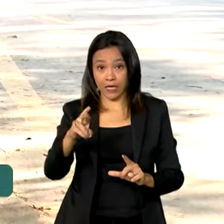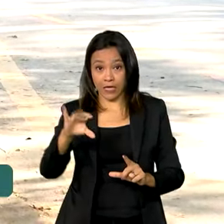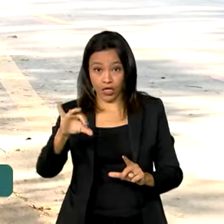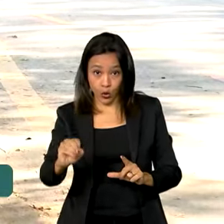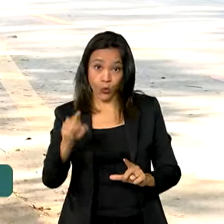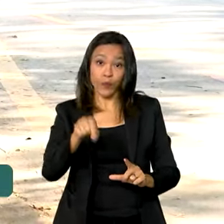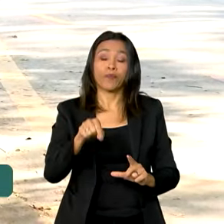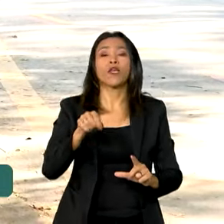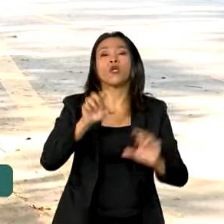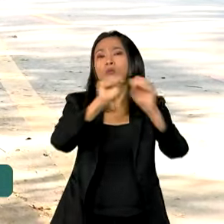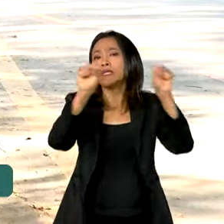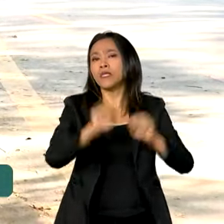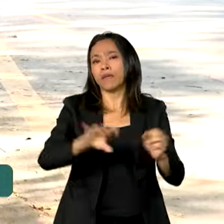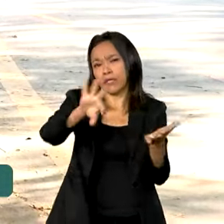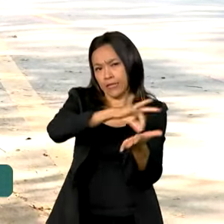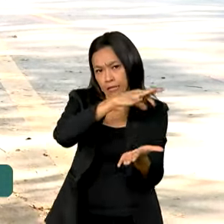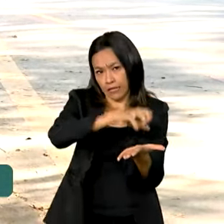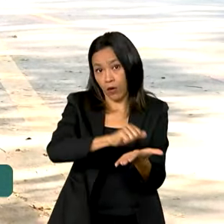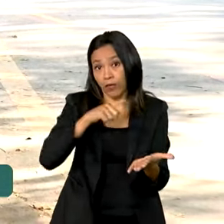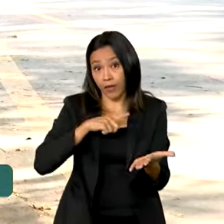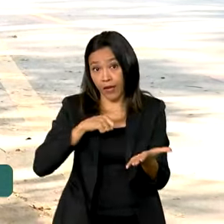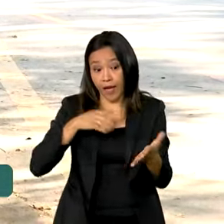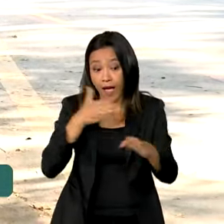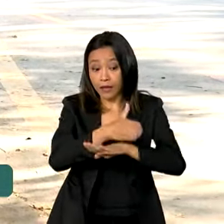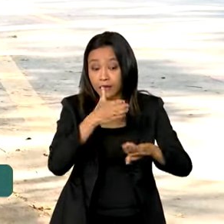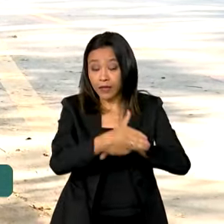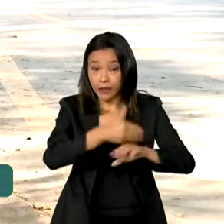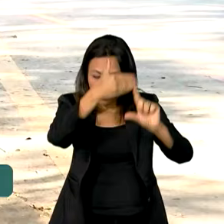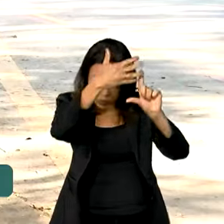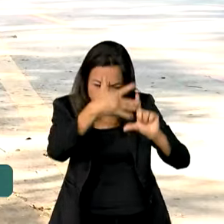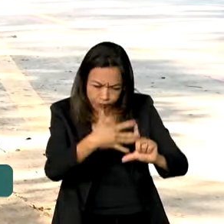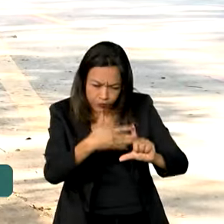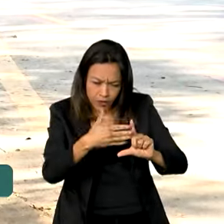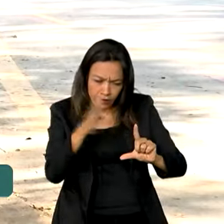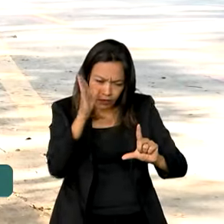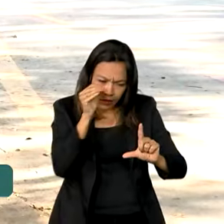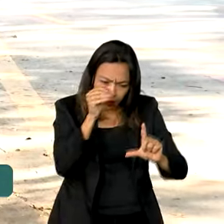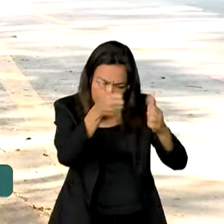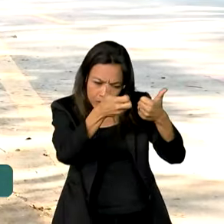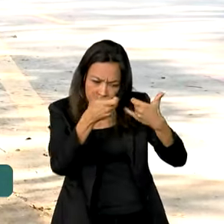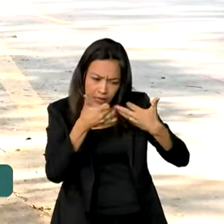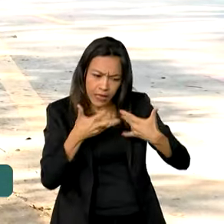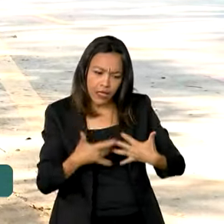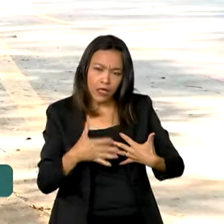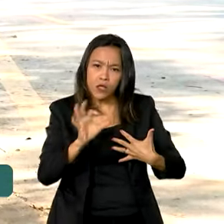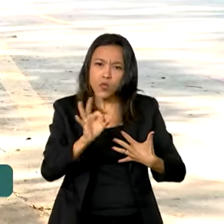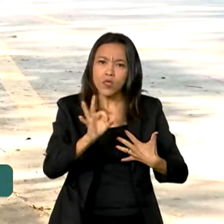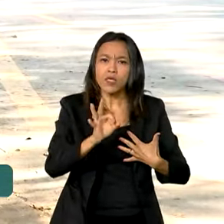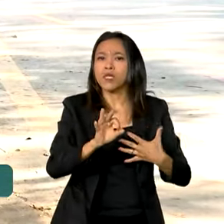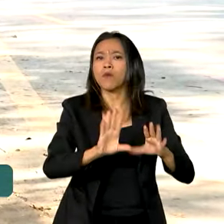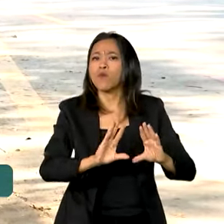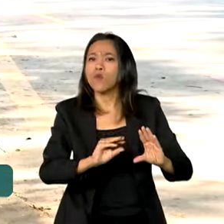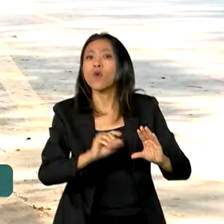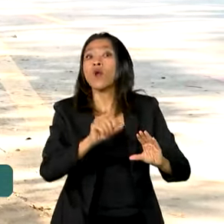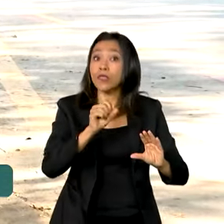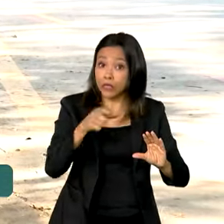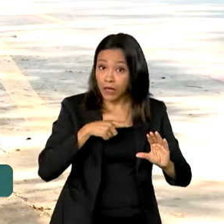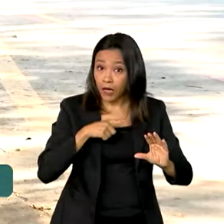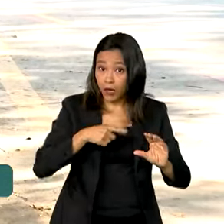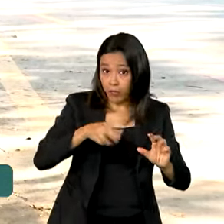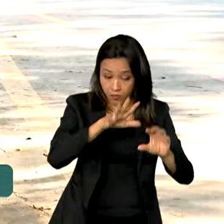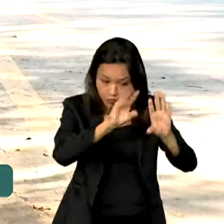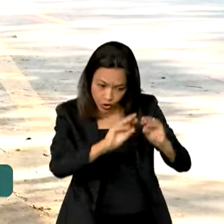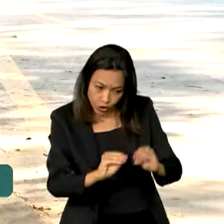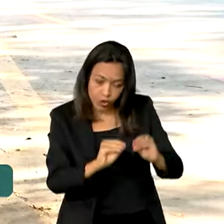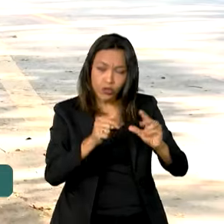cada candidato terá acesso a uma tela que explicará situações possíveis, sem alteração, com alteração e alteração